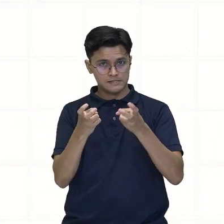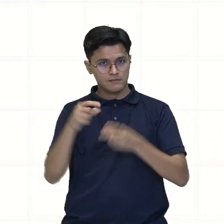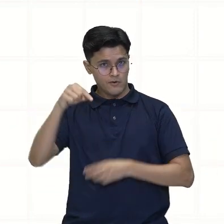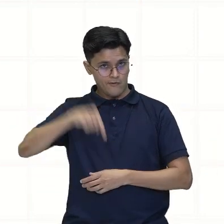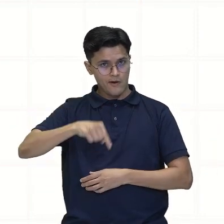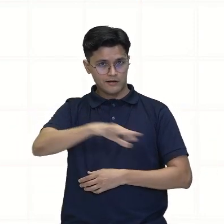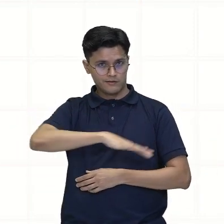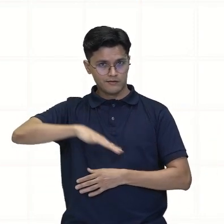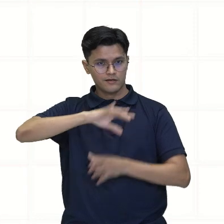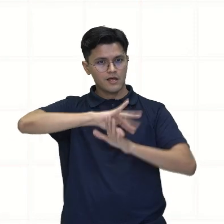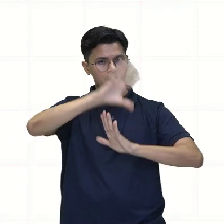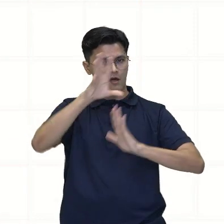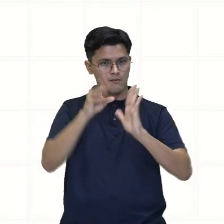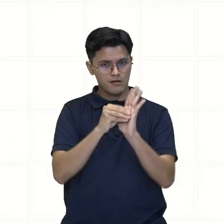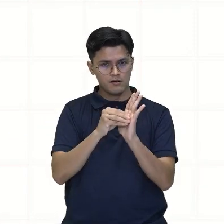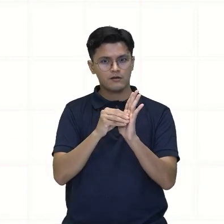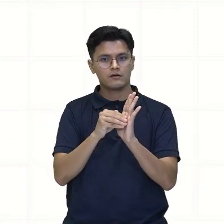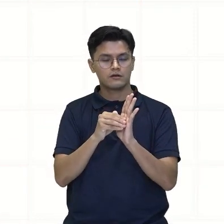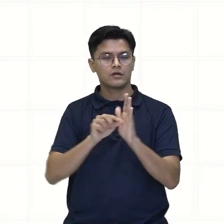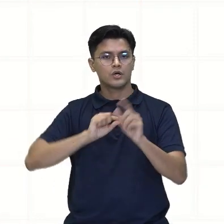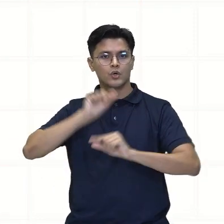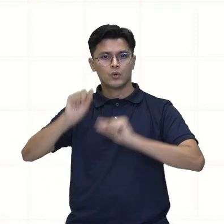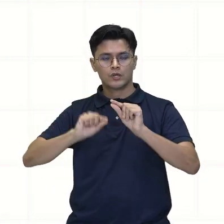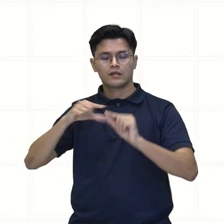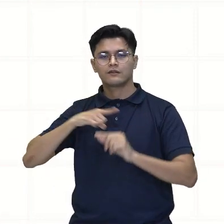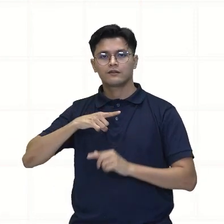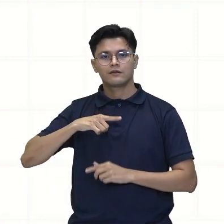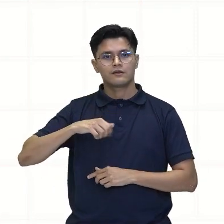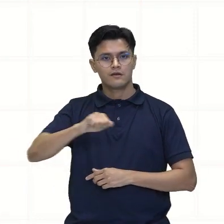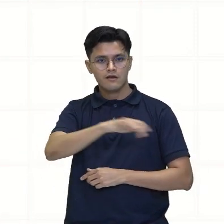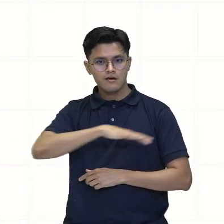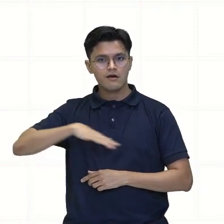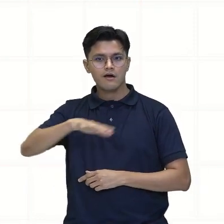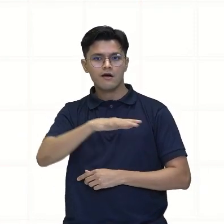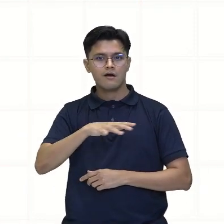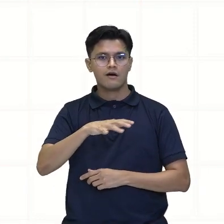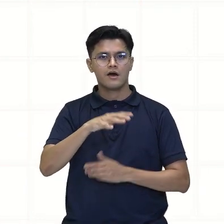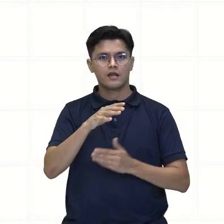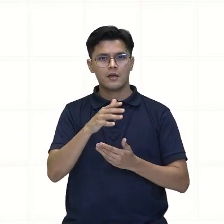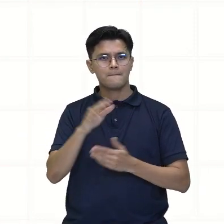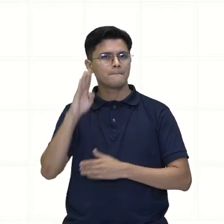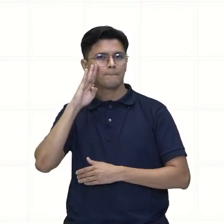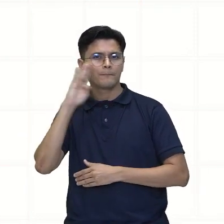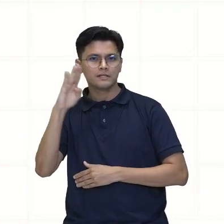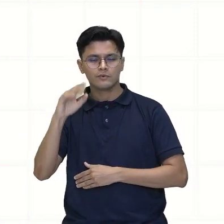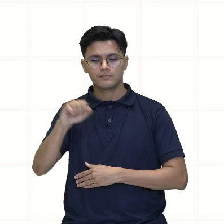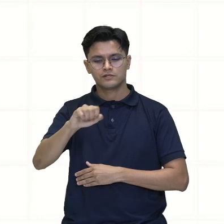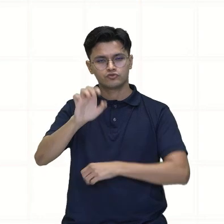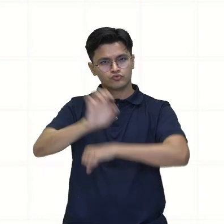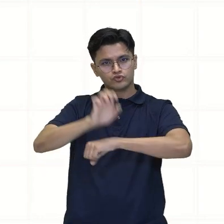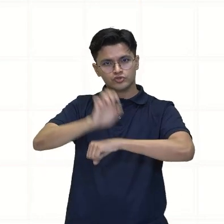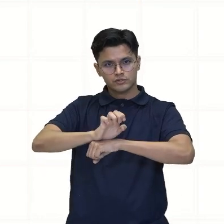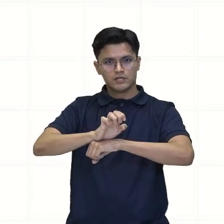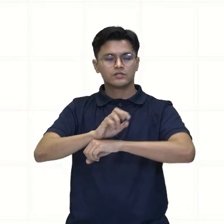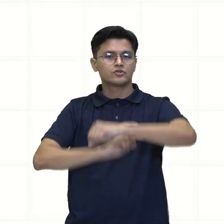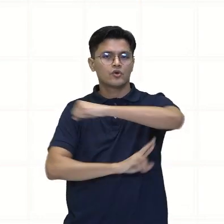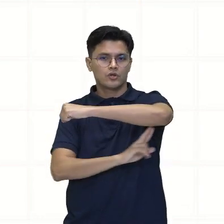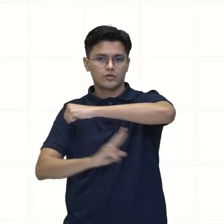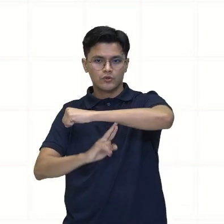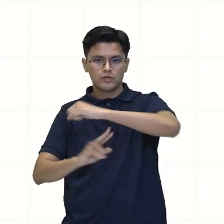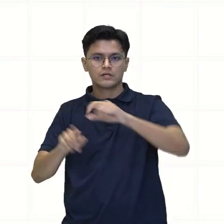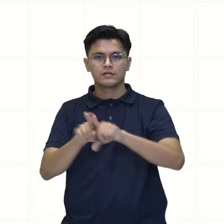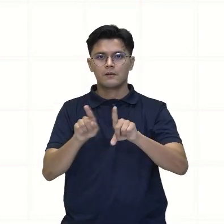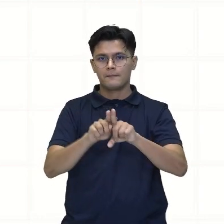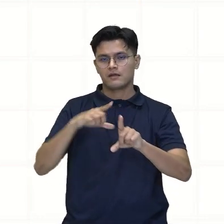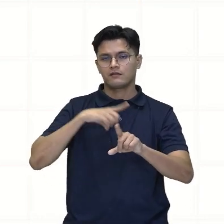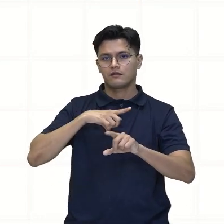nós vamos ver aqui essas áreas aqui no estado de Rondônia também, que tem a colheita de soja. E aí